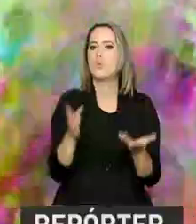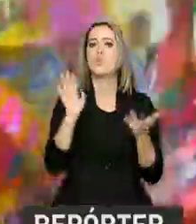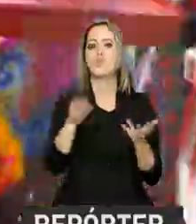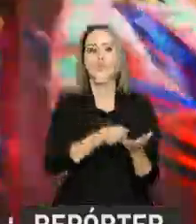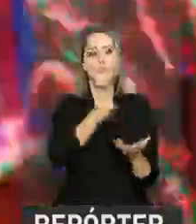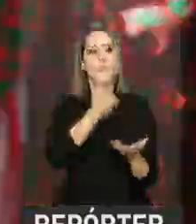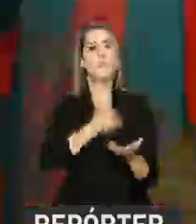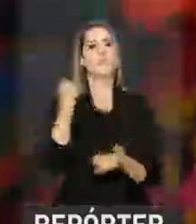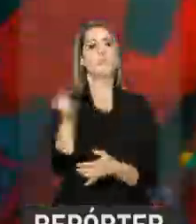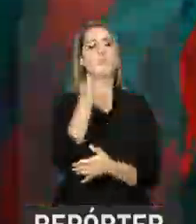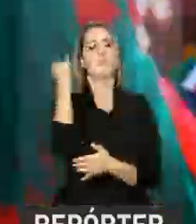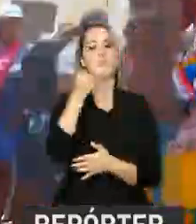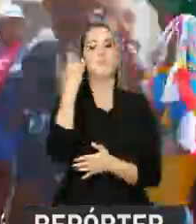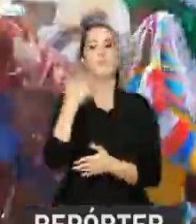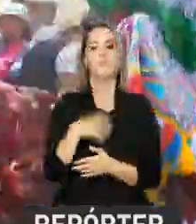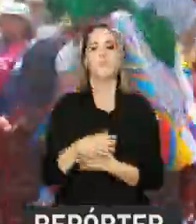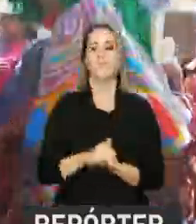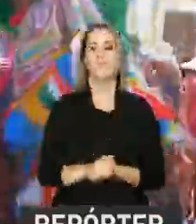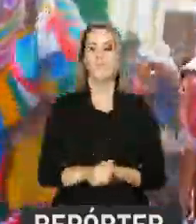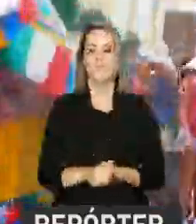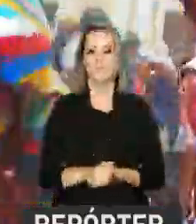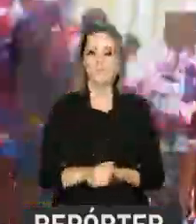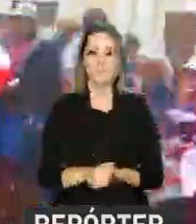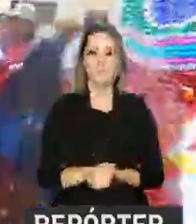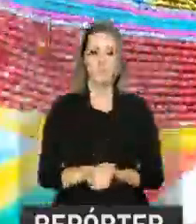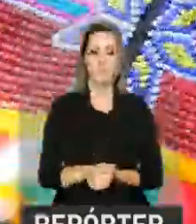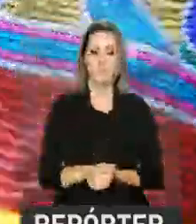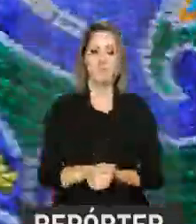vivência muito importante. Inigualável.